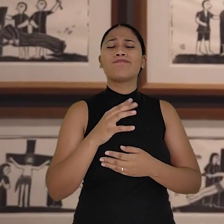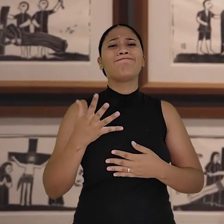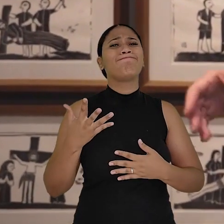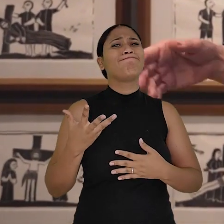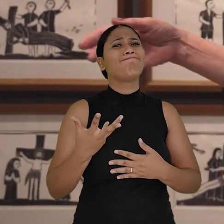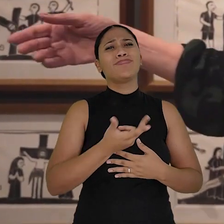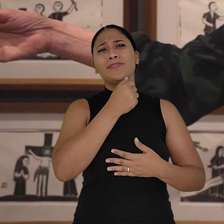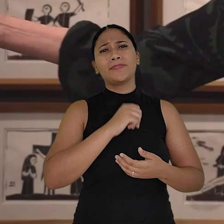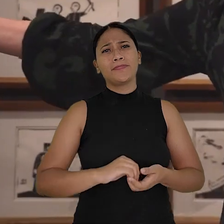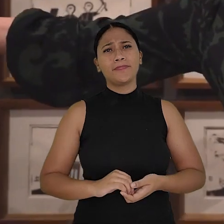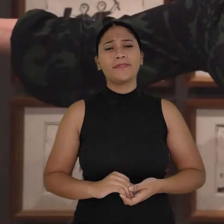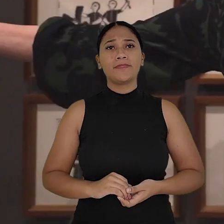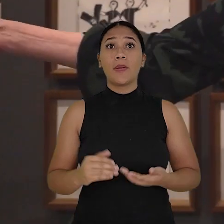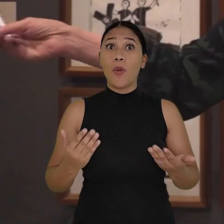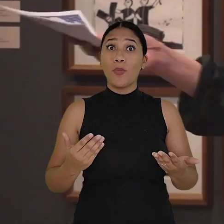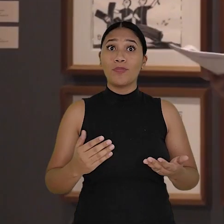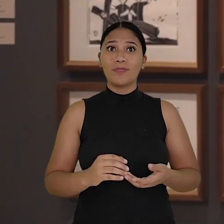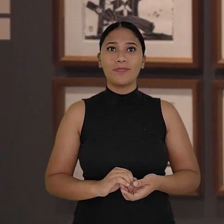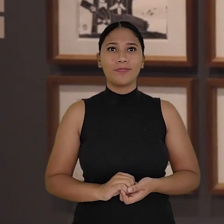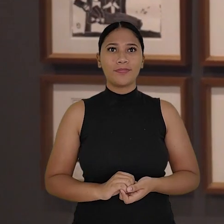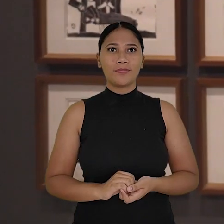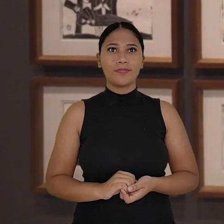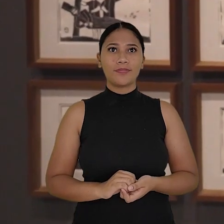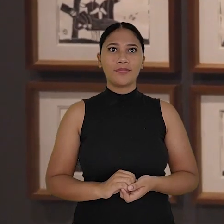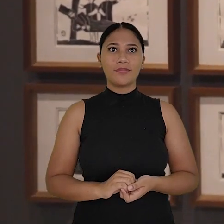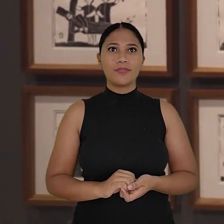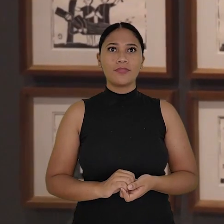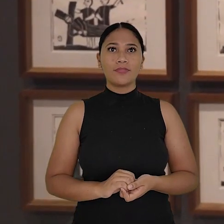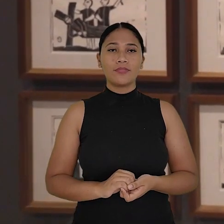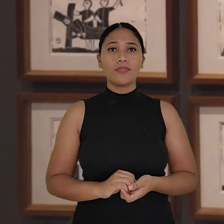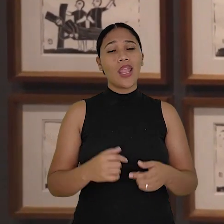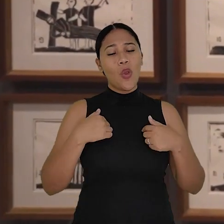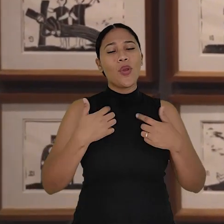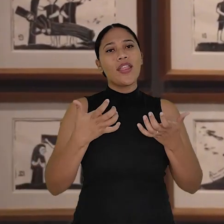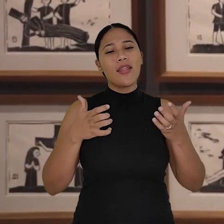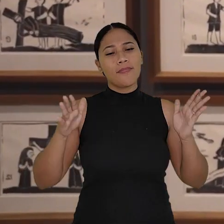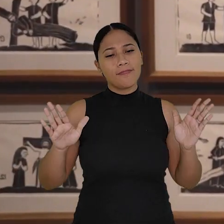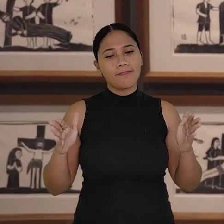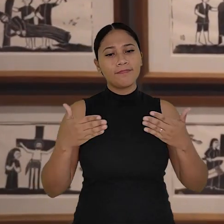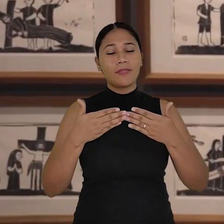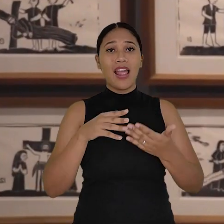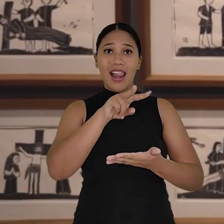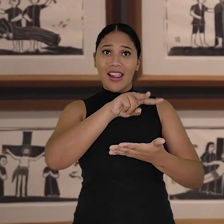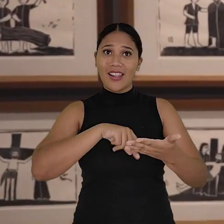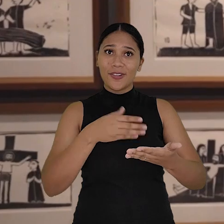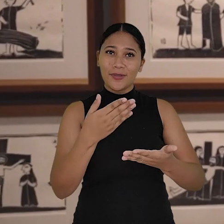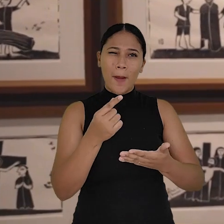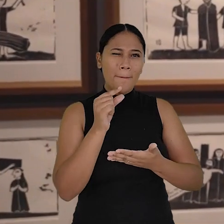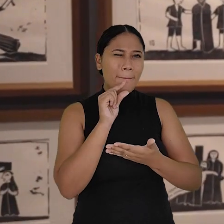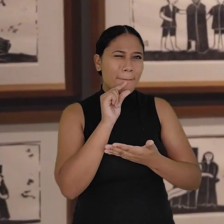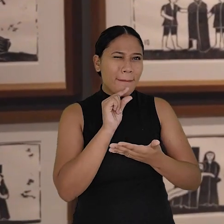uma coisa emocionante. Bom, aí então eu queria terminar lendo para vocês